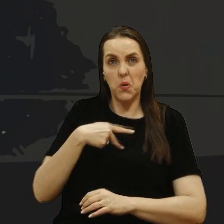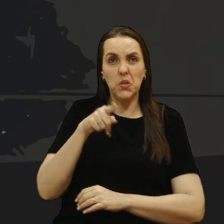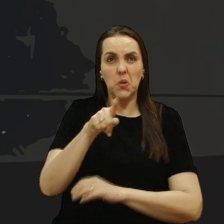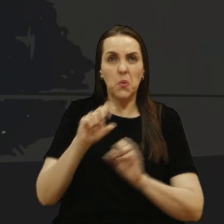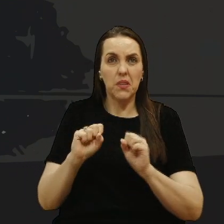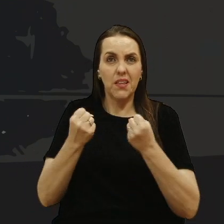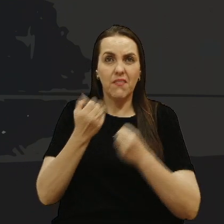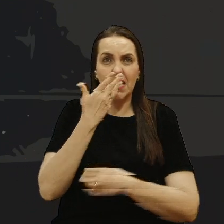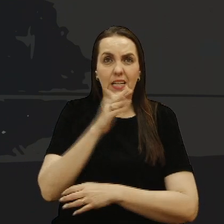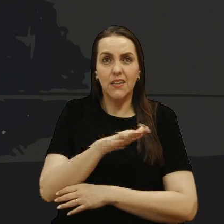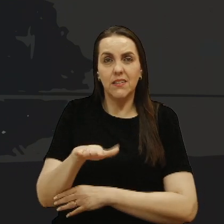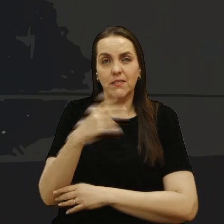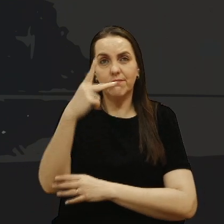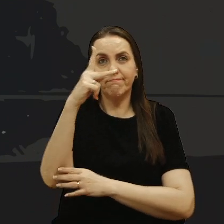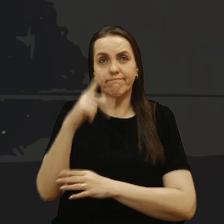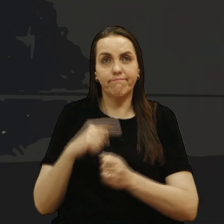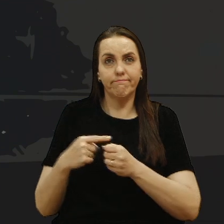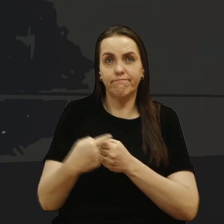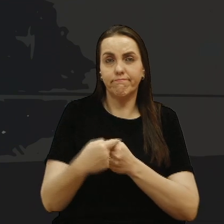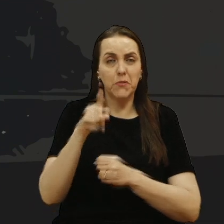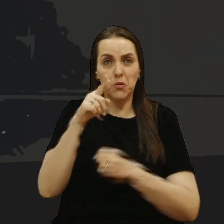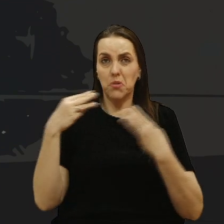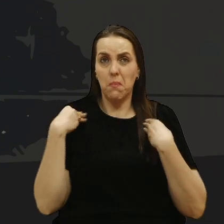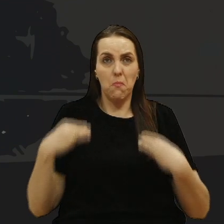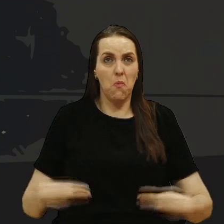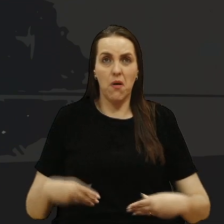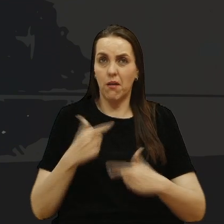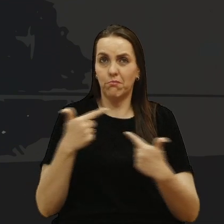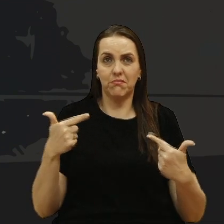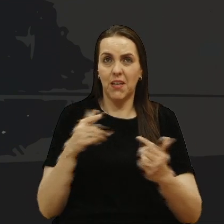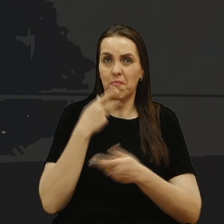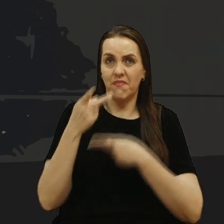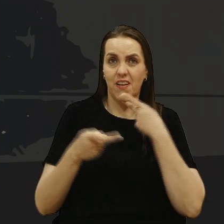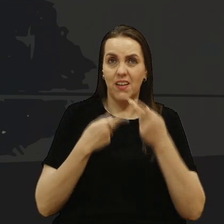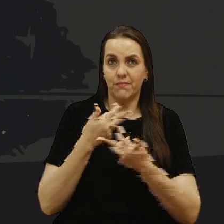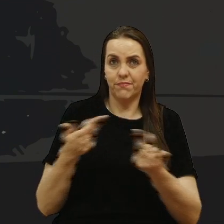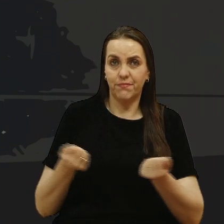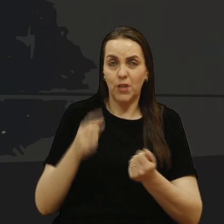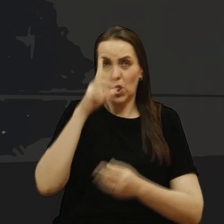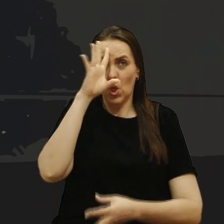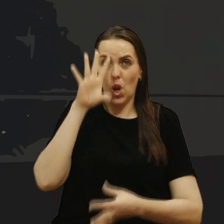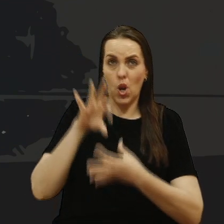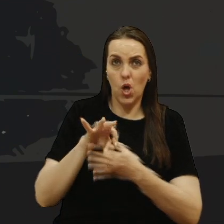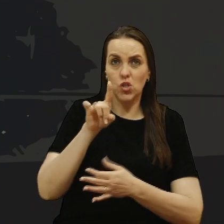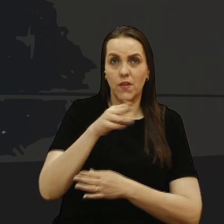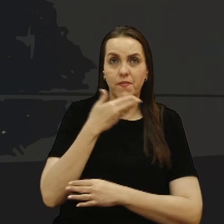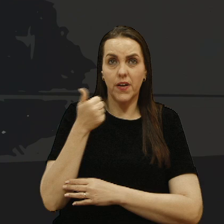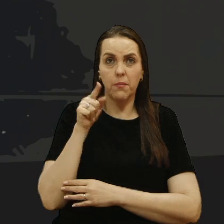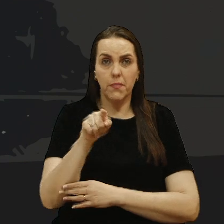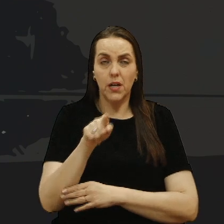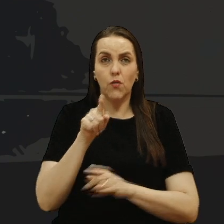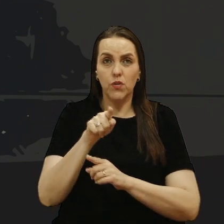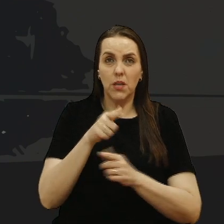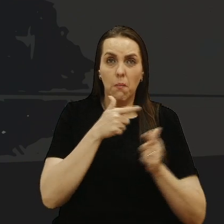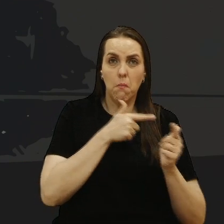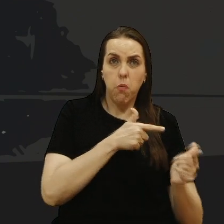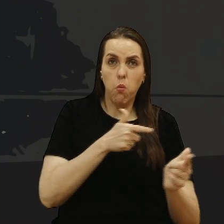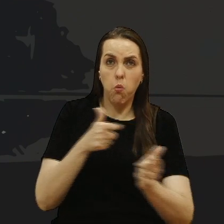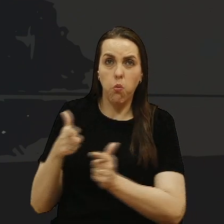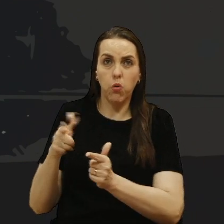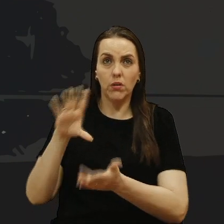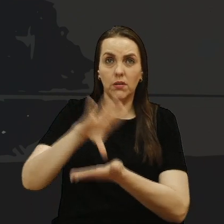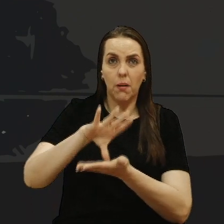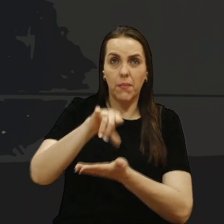as crianças da tua cidade, tu não tem moral para falar disso. Se a tua lógica valesse, vocês deveriam ser executados em praça